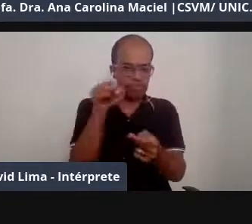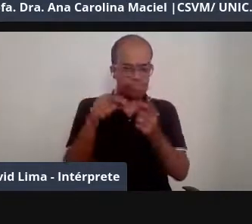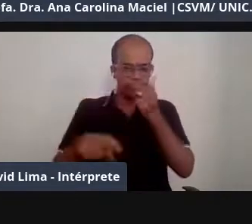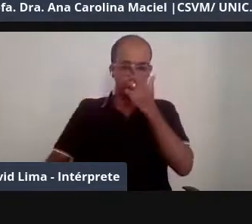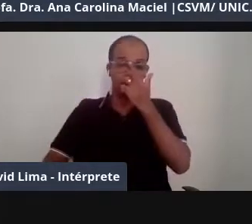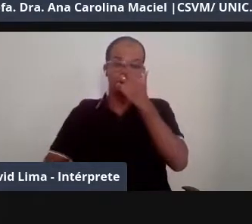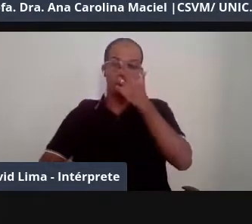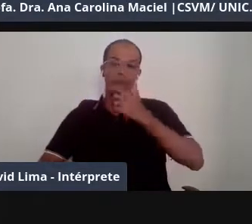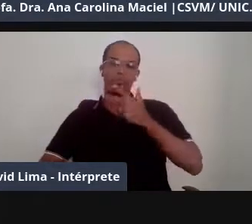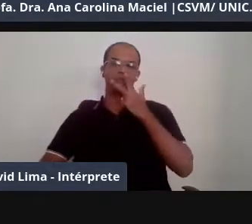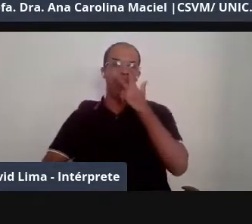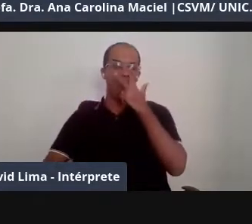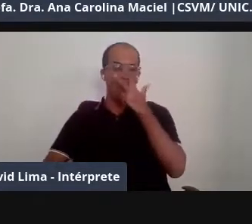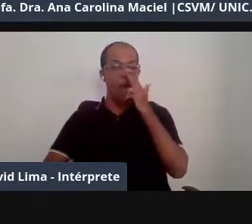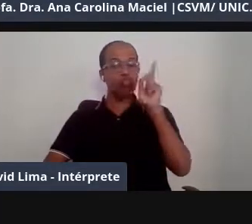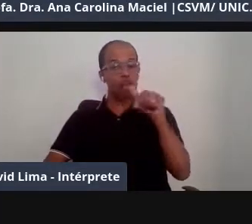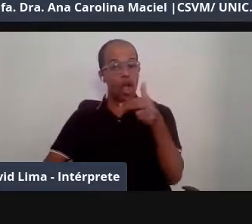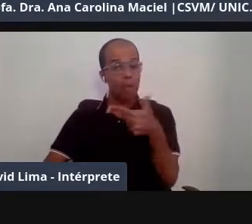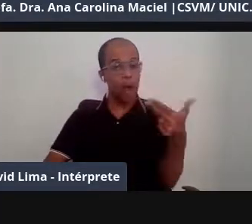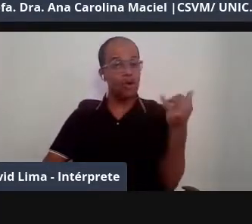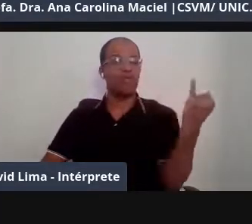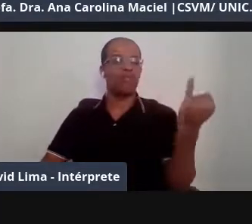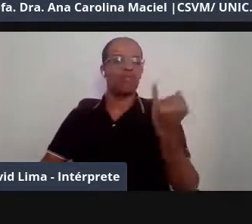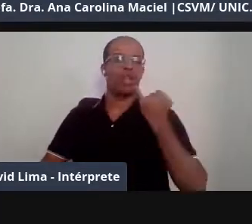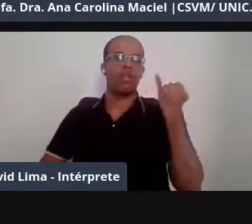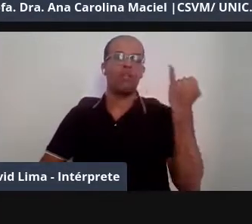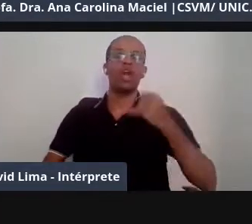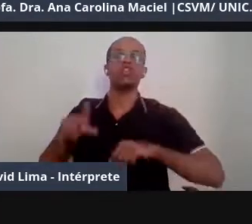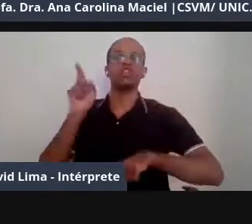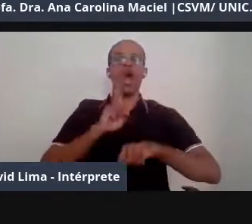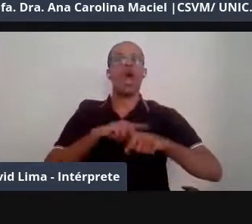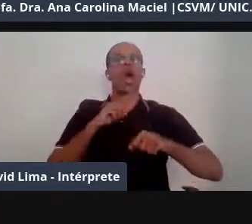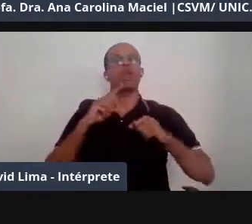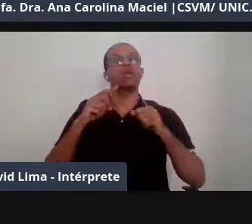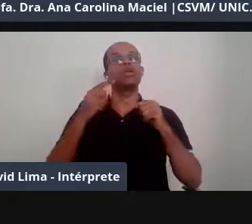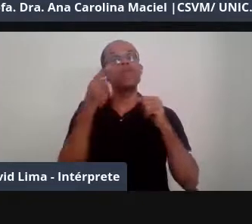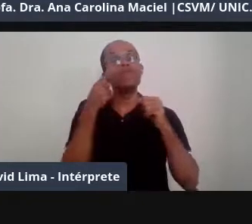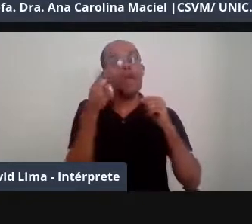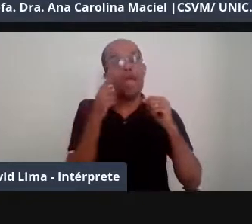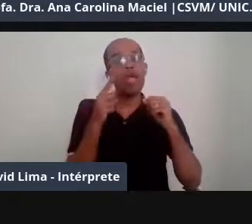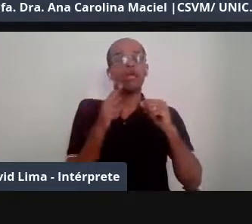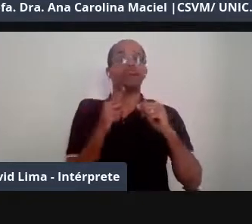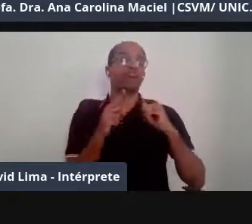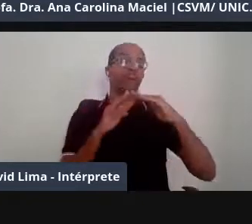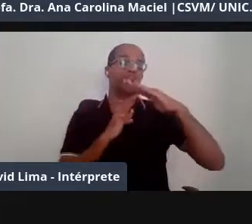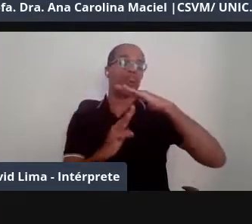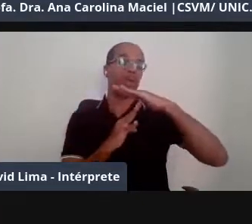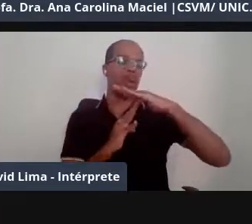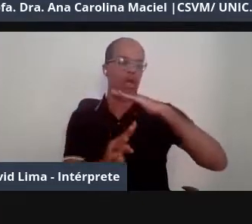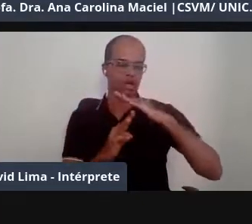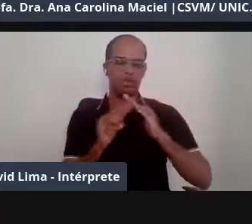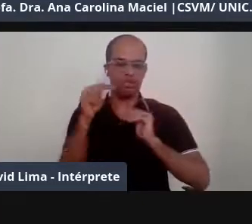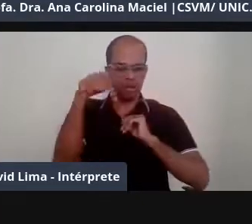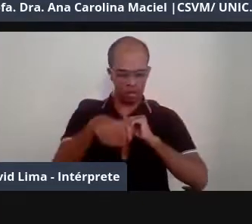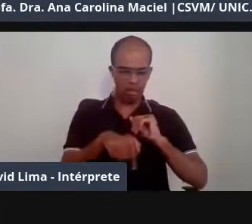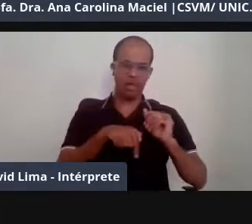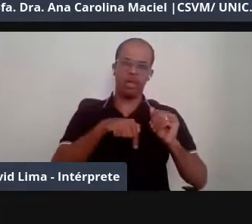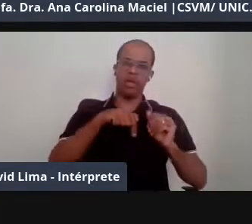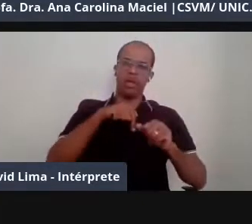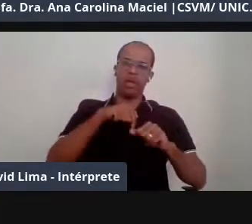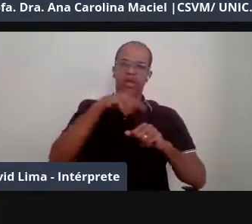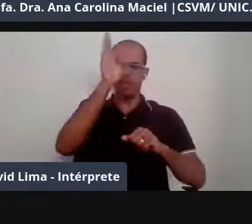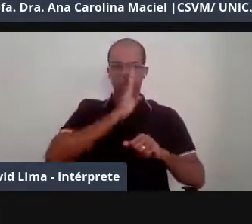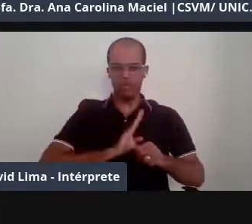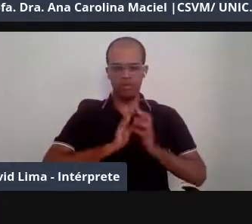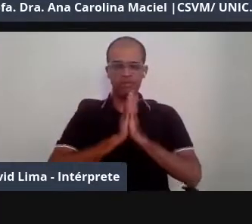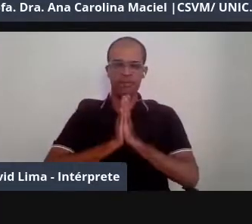esse é um ponto muito importante quando se trata de imigração, de exploração de imigrantes no território brasileiro.